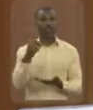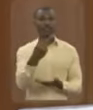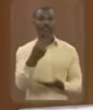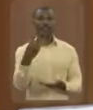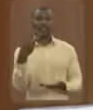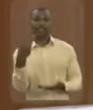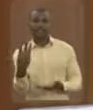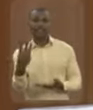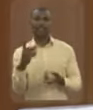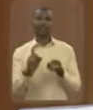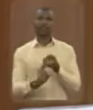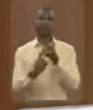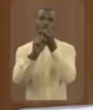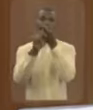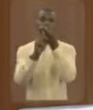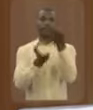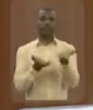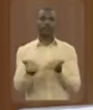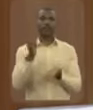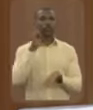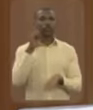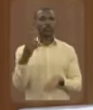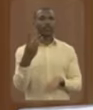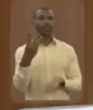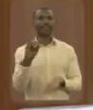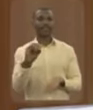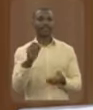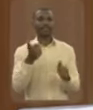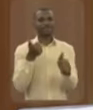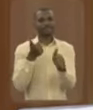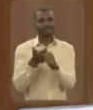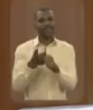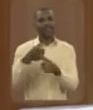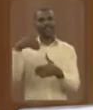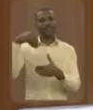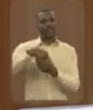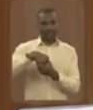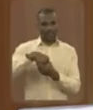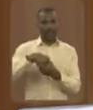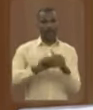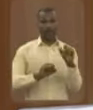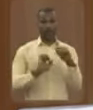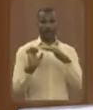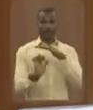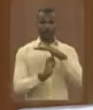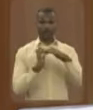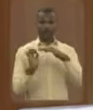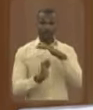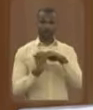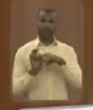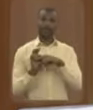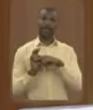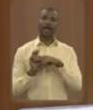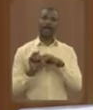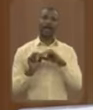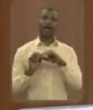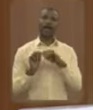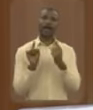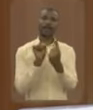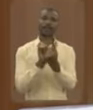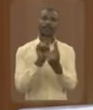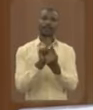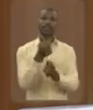para suspender o serviço dia 30 às vésperas da eleição uma uma uma empresa que atende 60.000